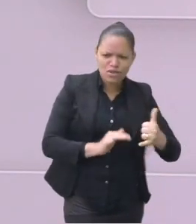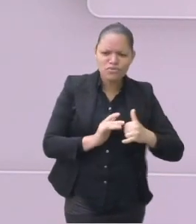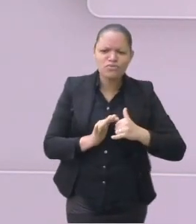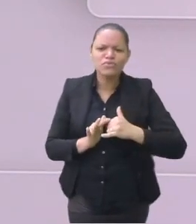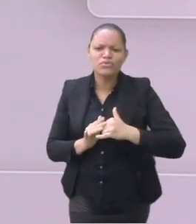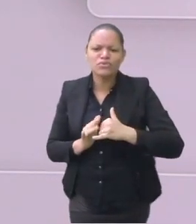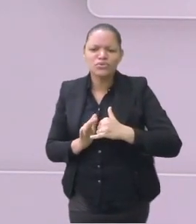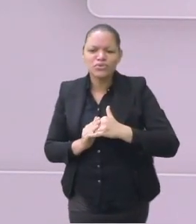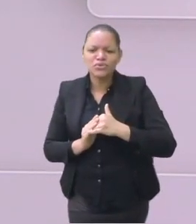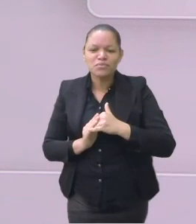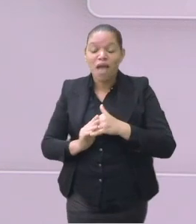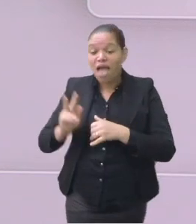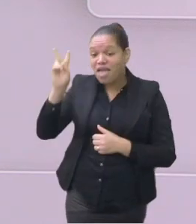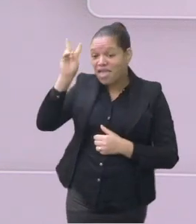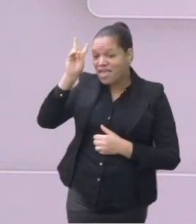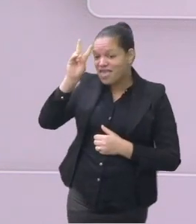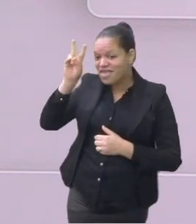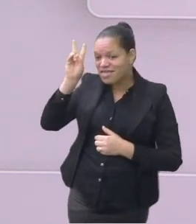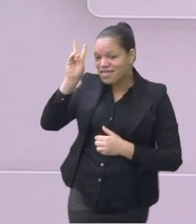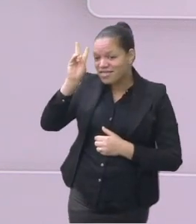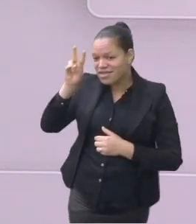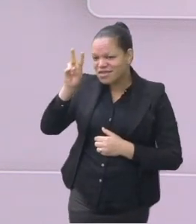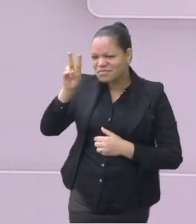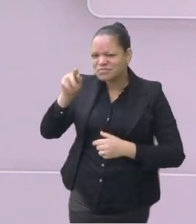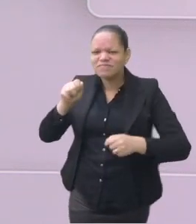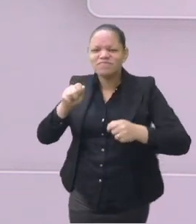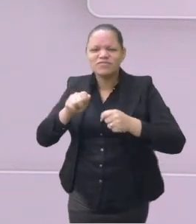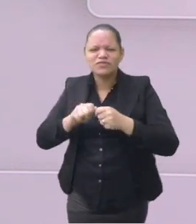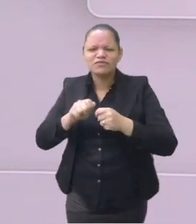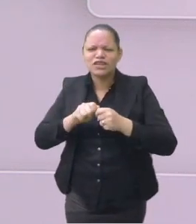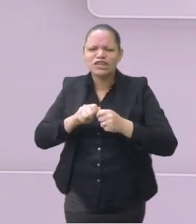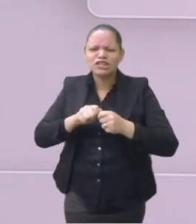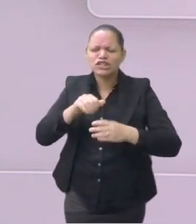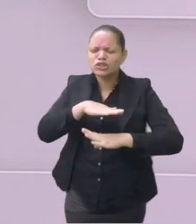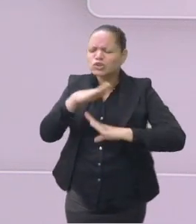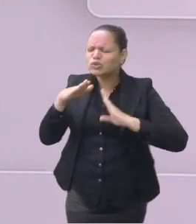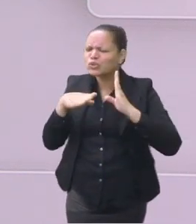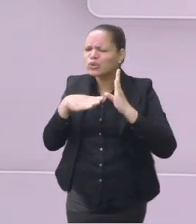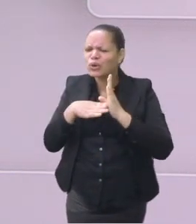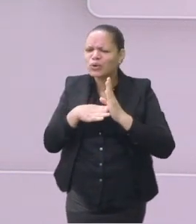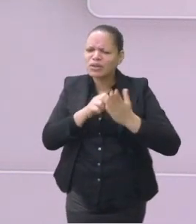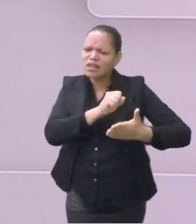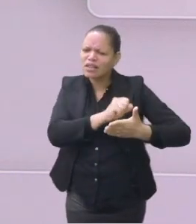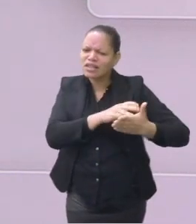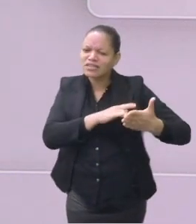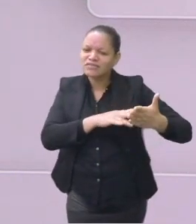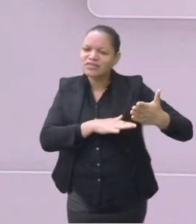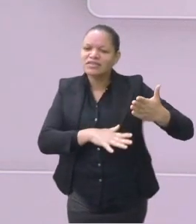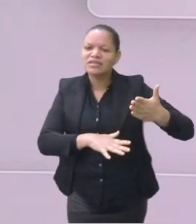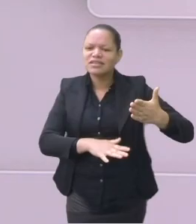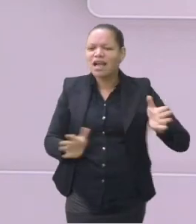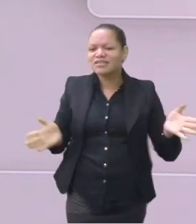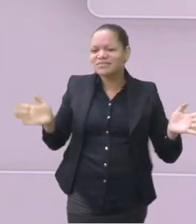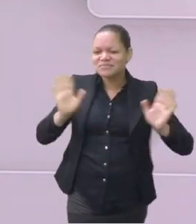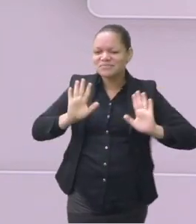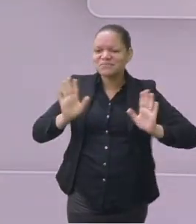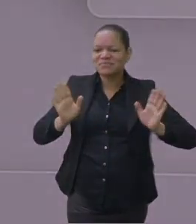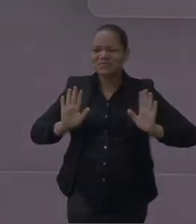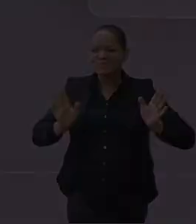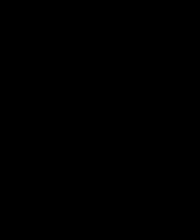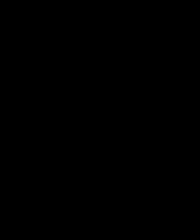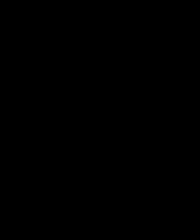YouTube. Não se esqueça, não deixe de fazer todas as nossas atividades. Até a próxima, pessoal!